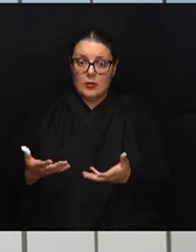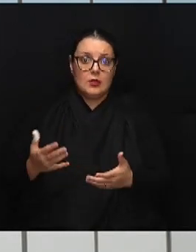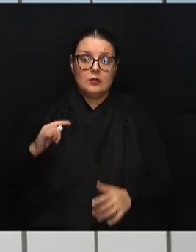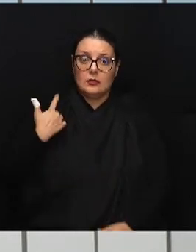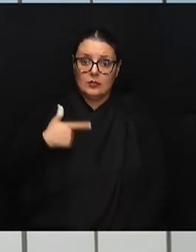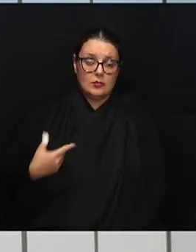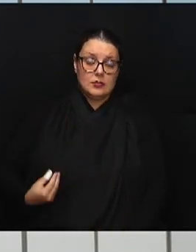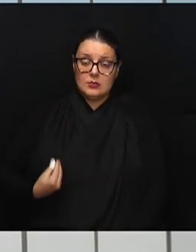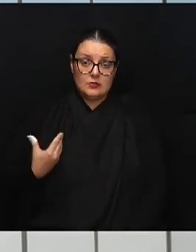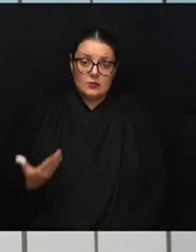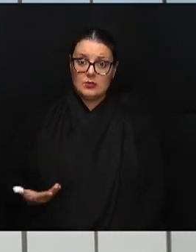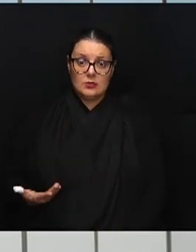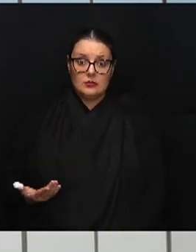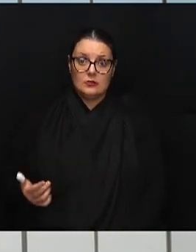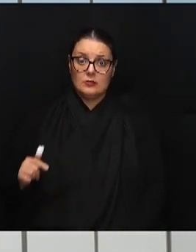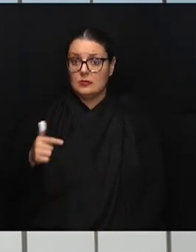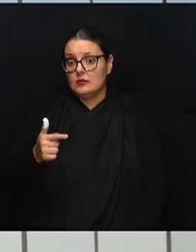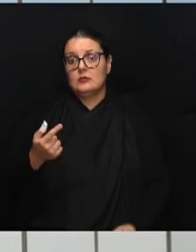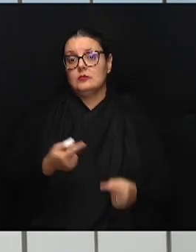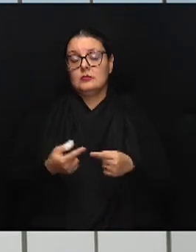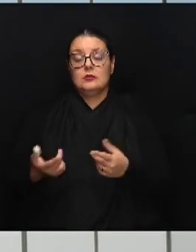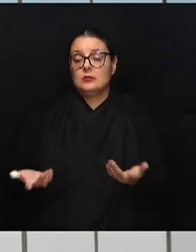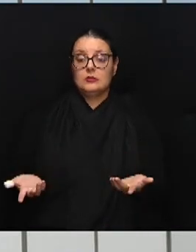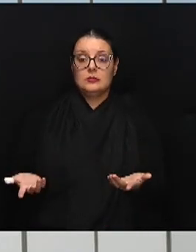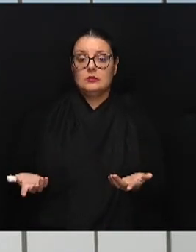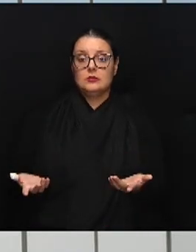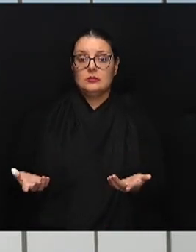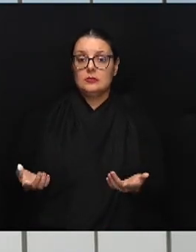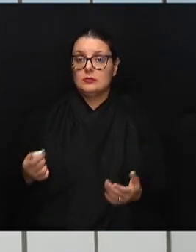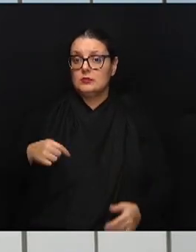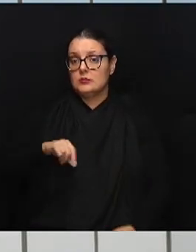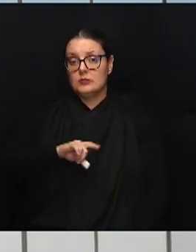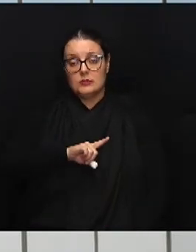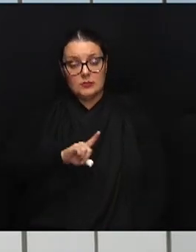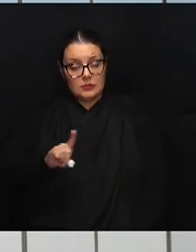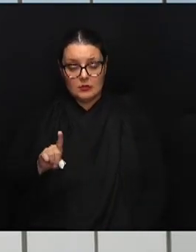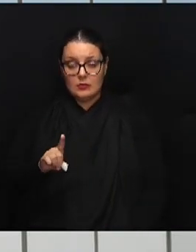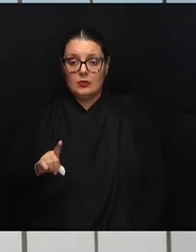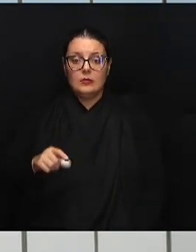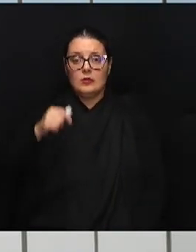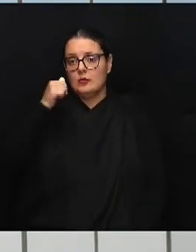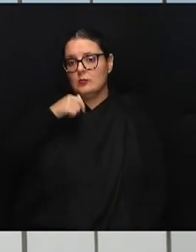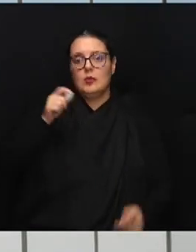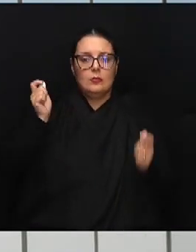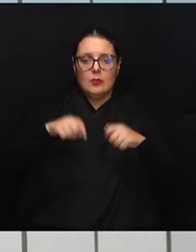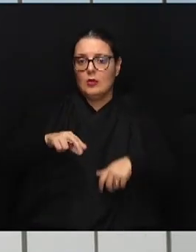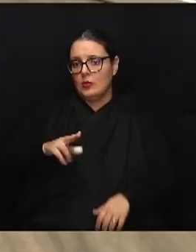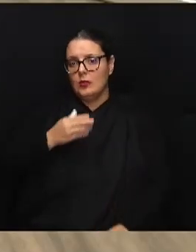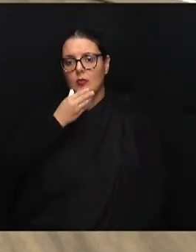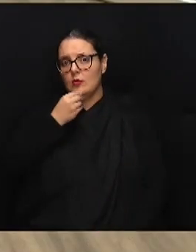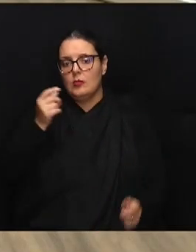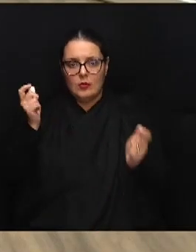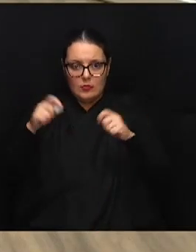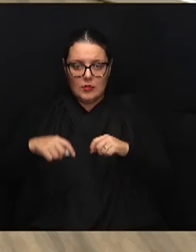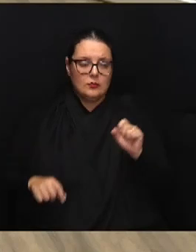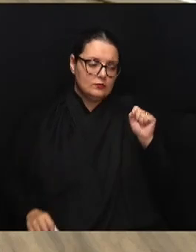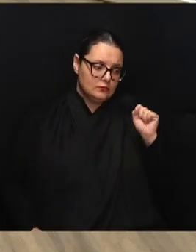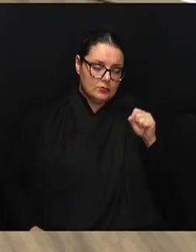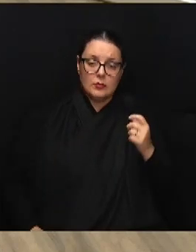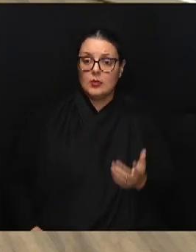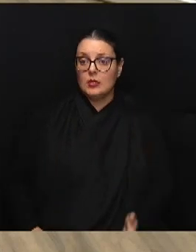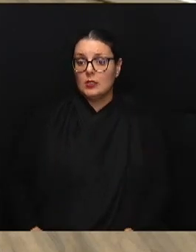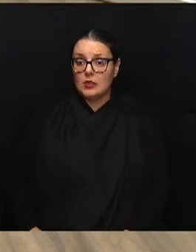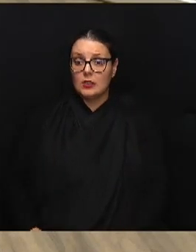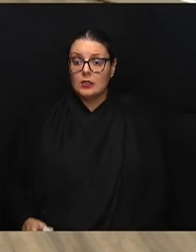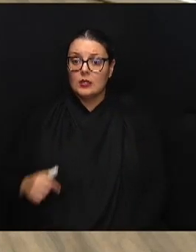nossa vida e não tem discussão. Senão você não vai ser mulher suficiente ou homem o suficiente, né? E a